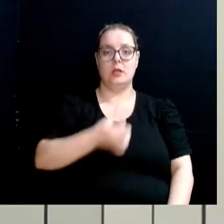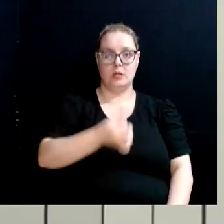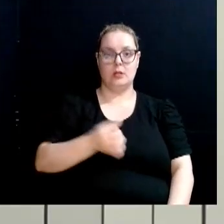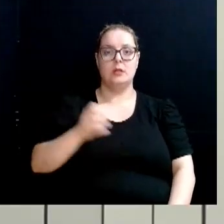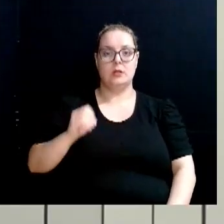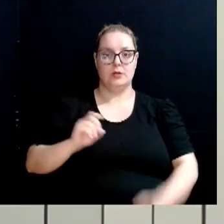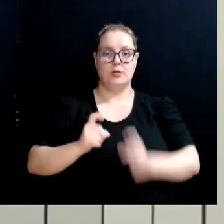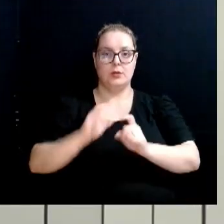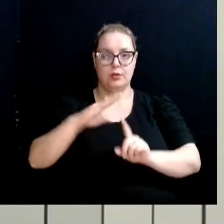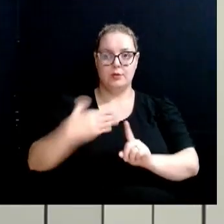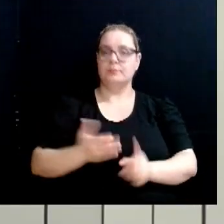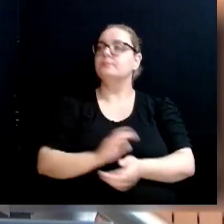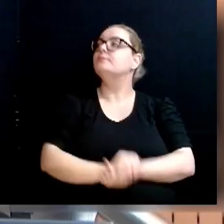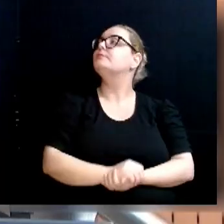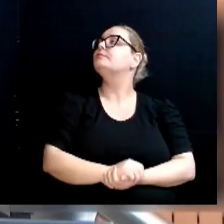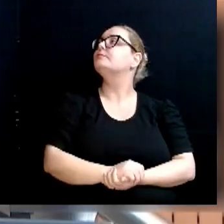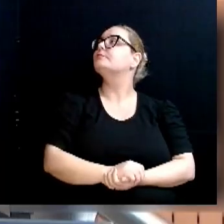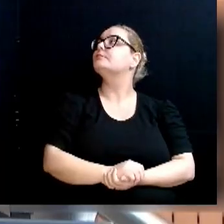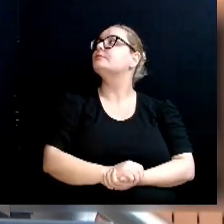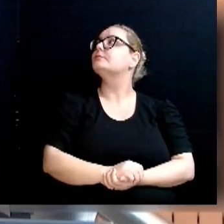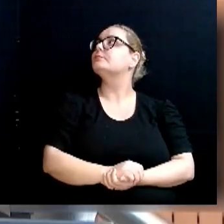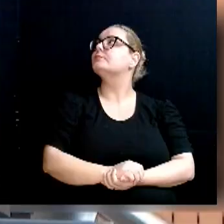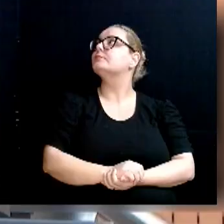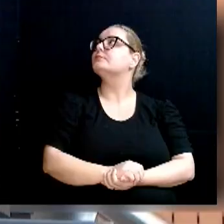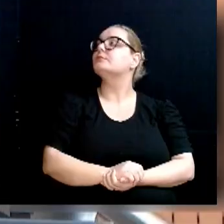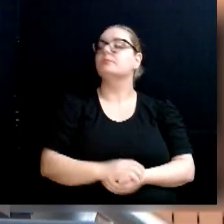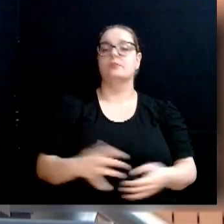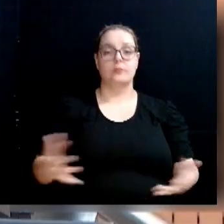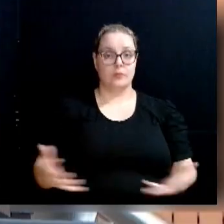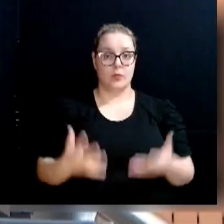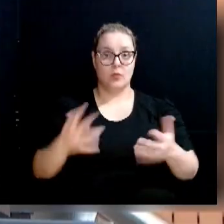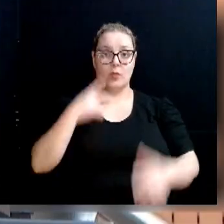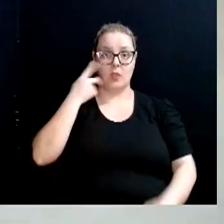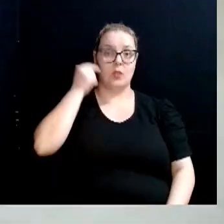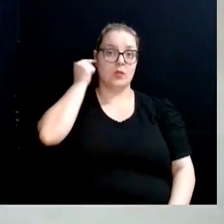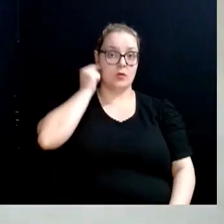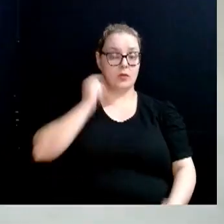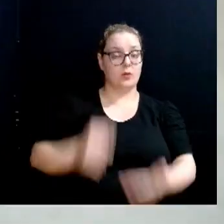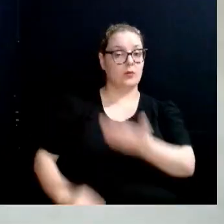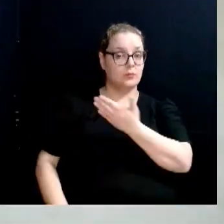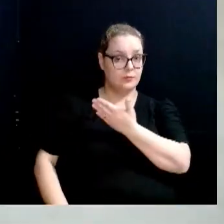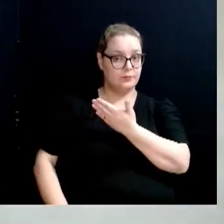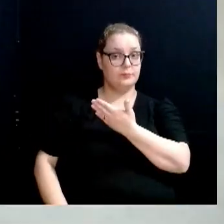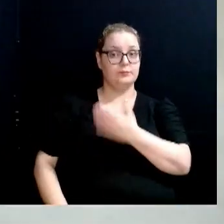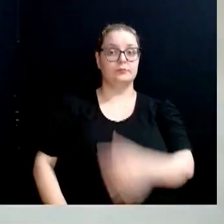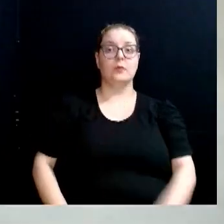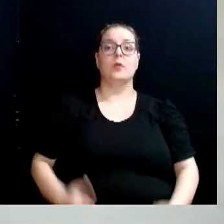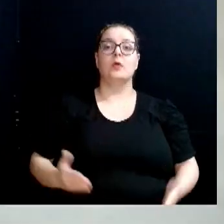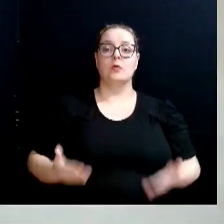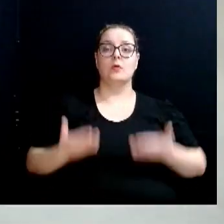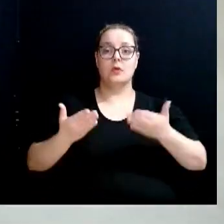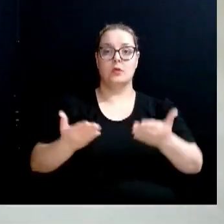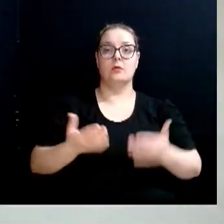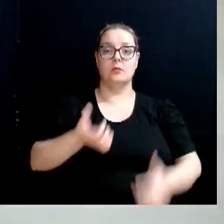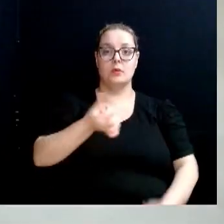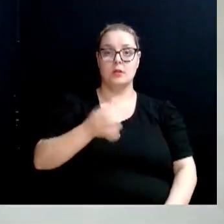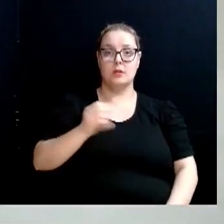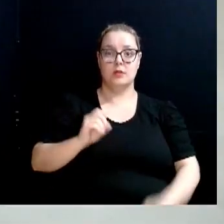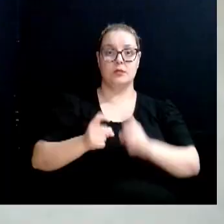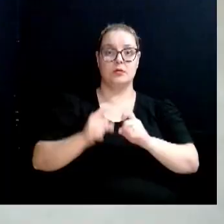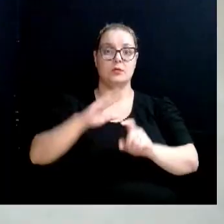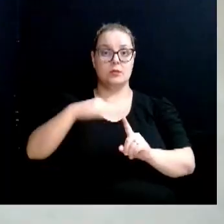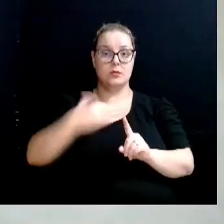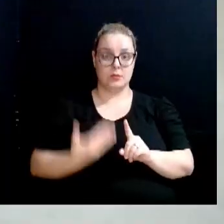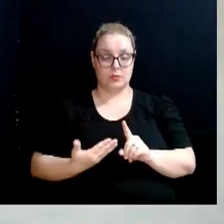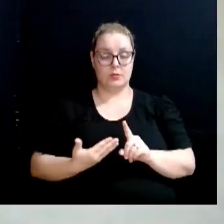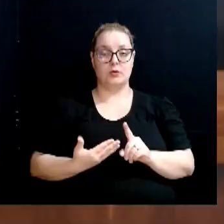solene. Por iniciativa do vereador Marcelo Silva, foi entregue na 60ª reunião solene o